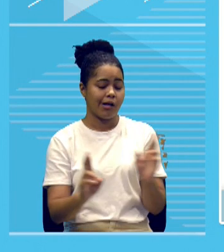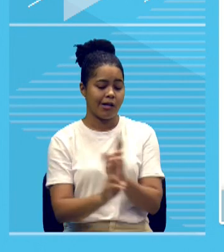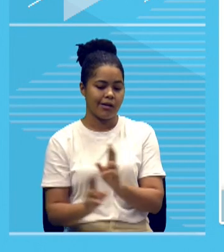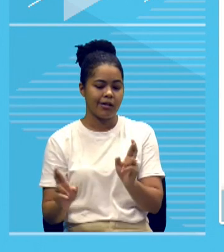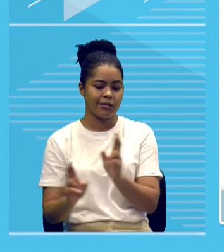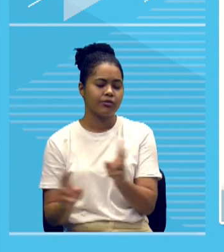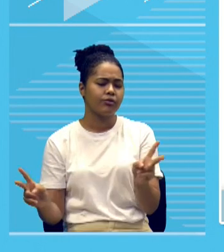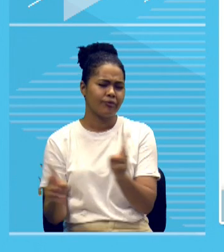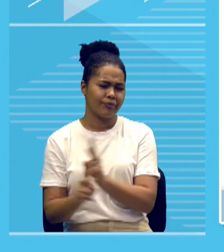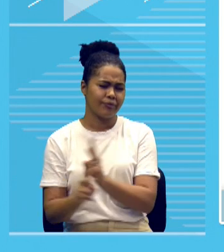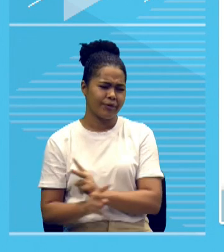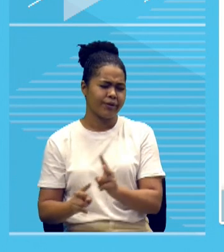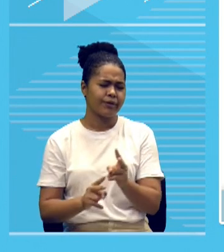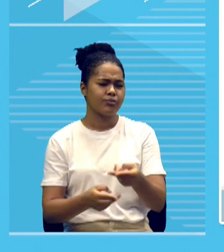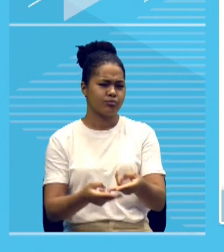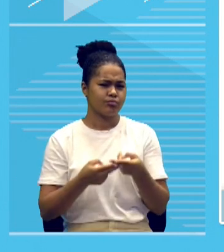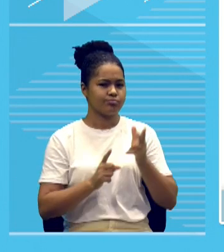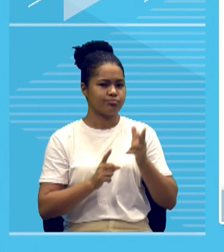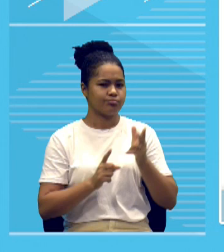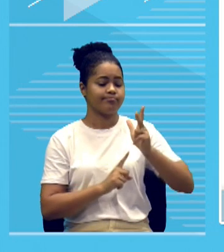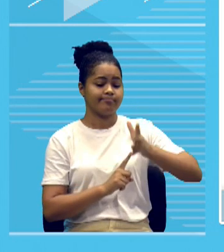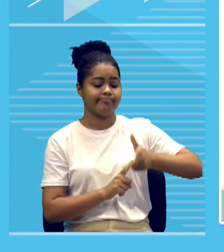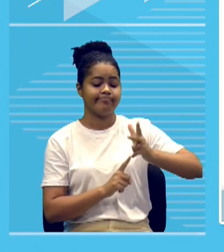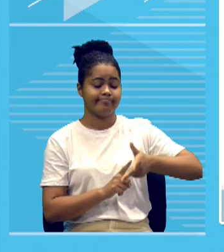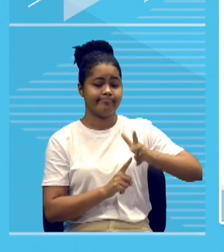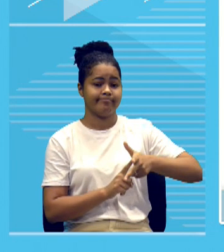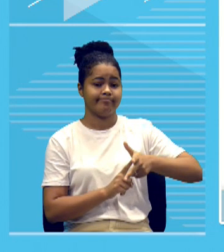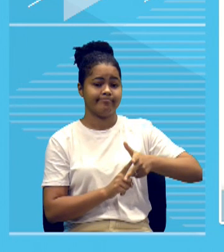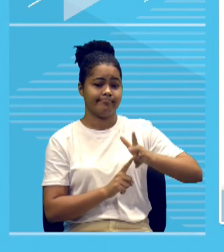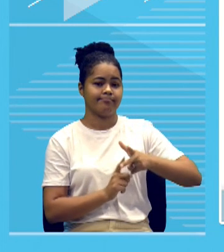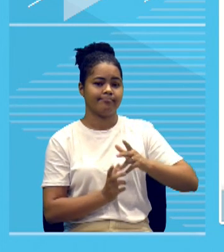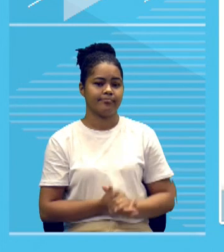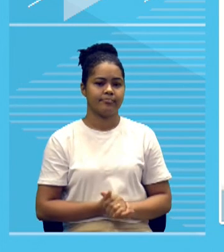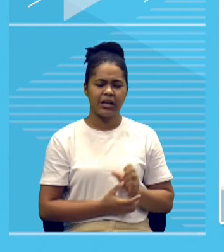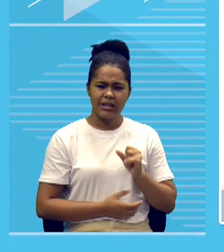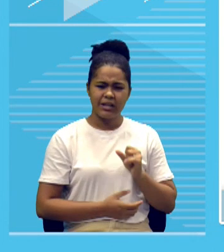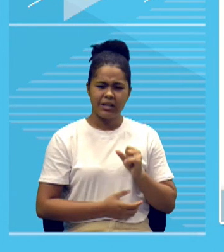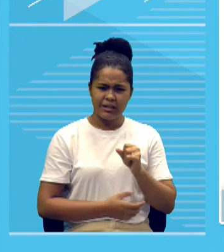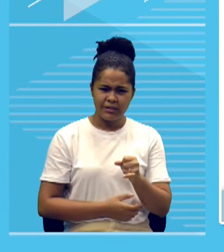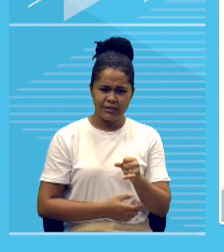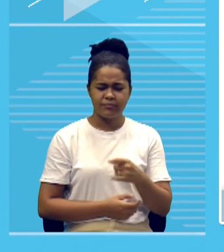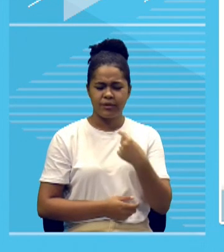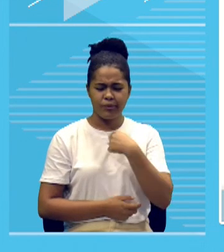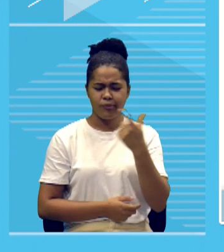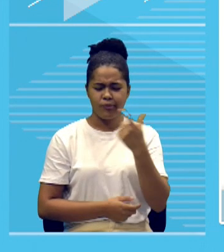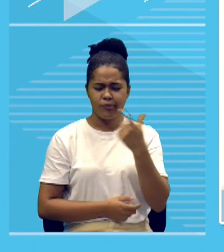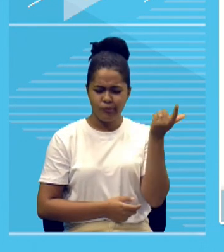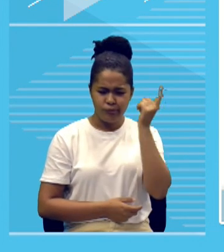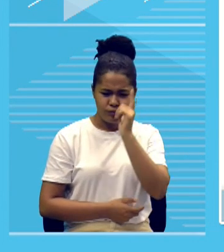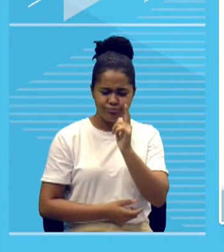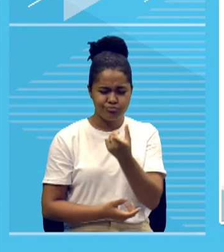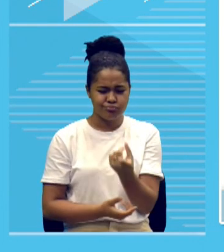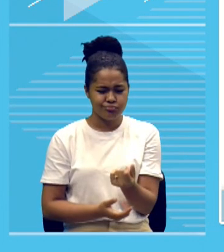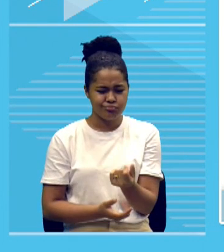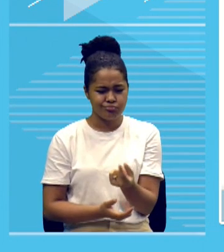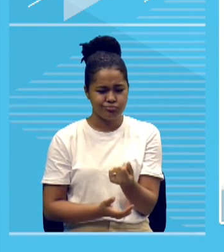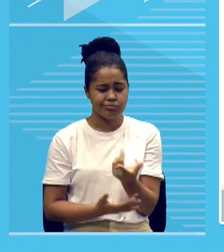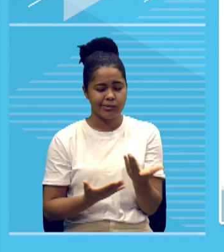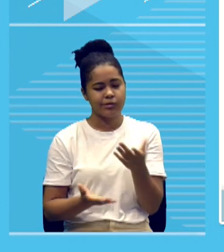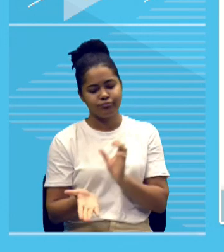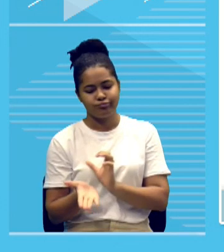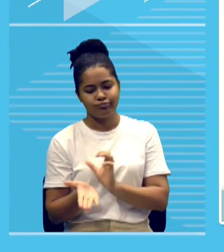ganhasse um creme de uma loteria maciçamente o investiria em fontes renováveis não pensaria nem duas vezes